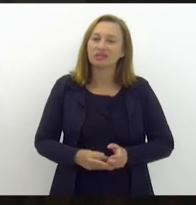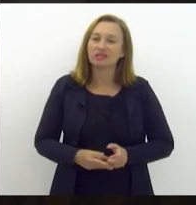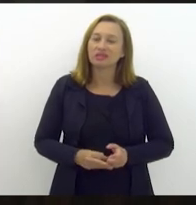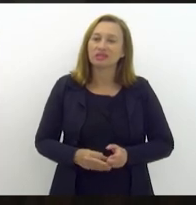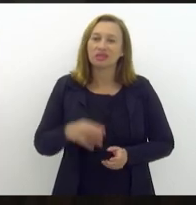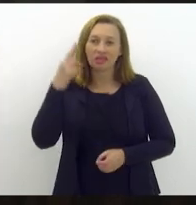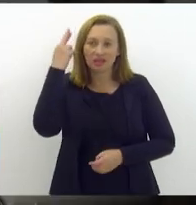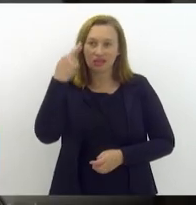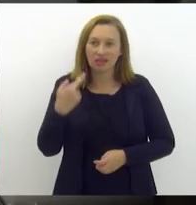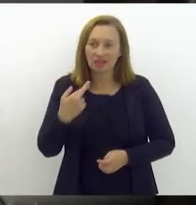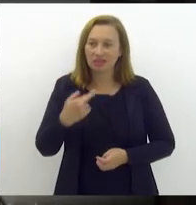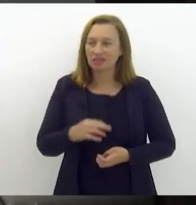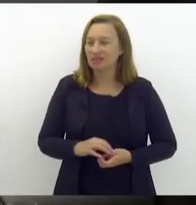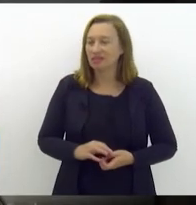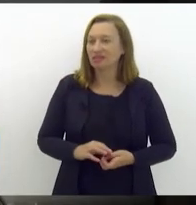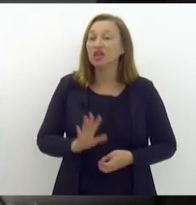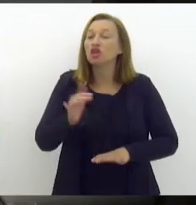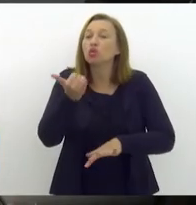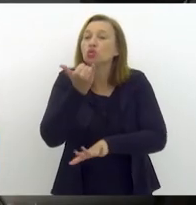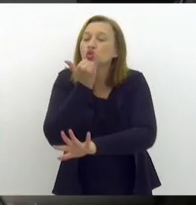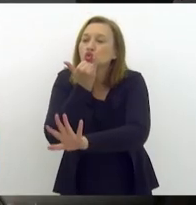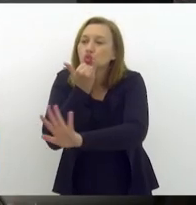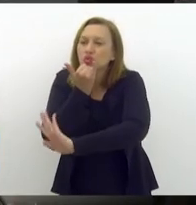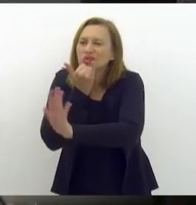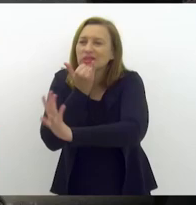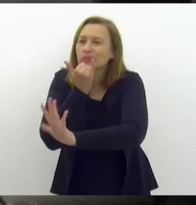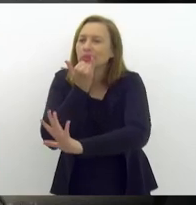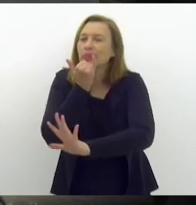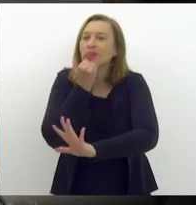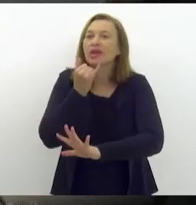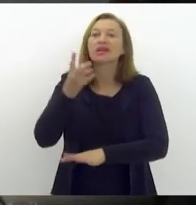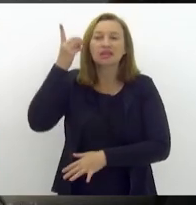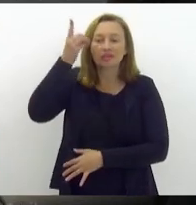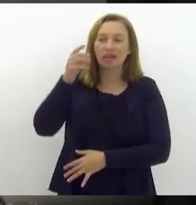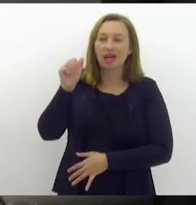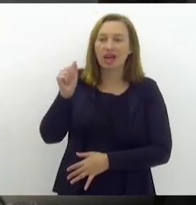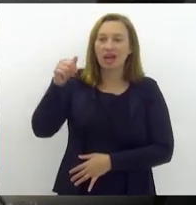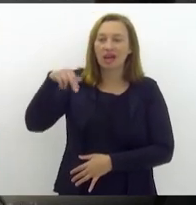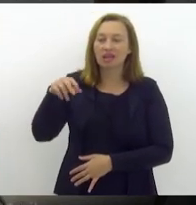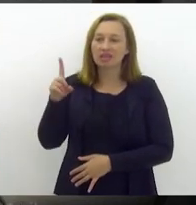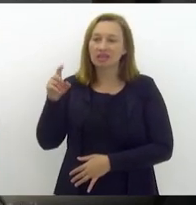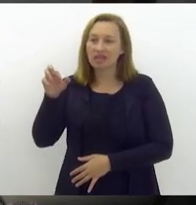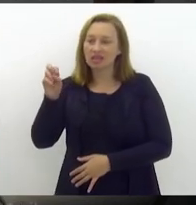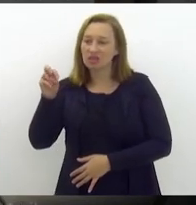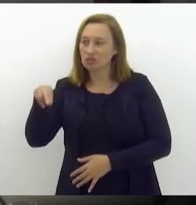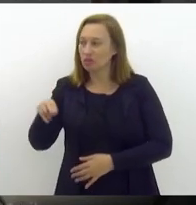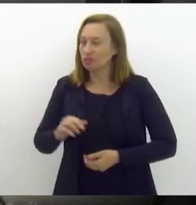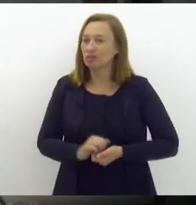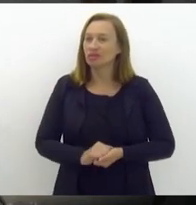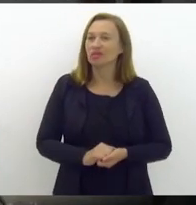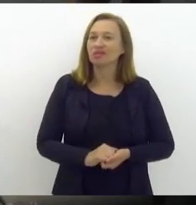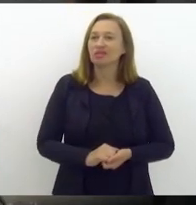Deputada Renata Souza. Não, perdão, deputada Anderson Moraes. Na linha...